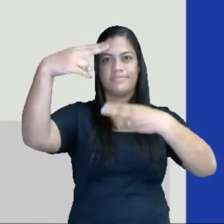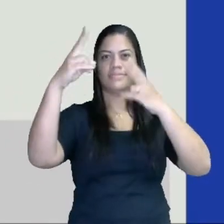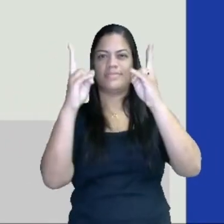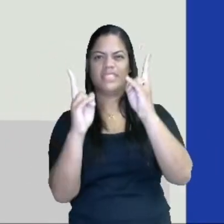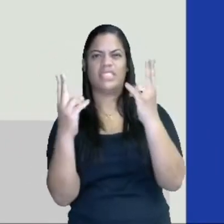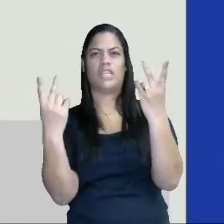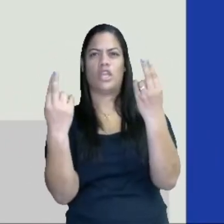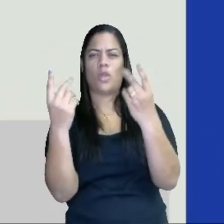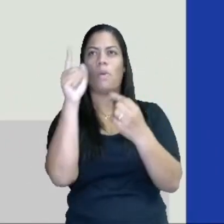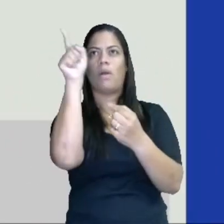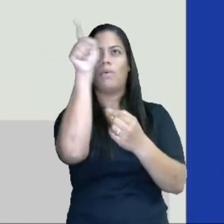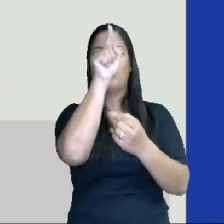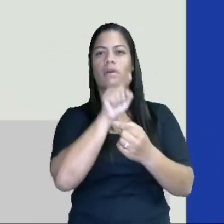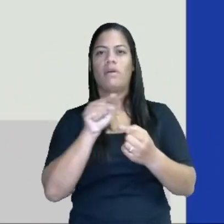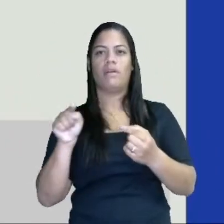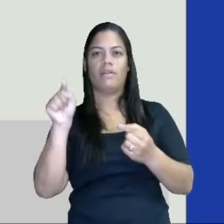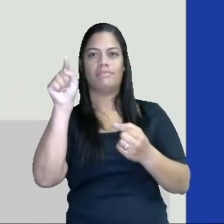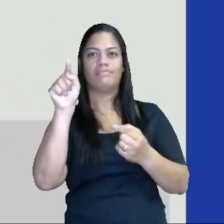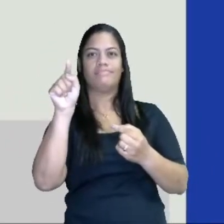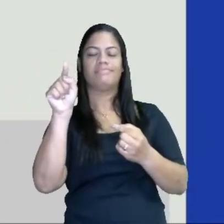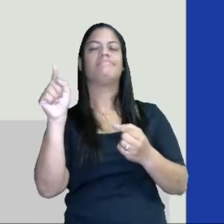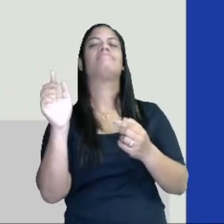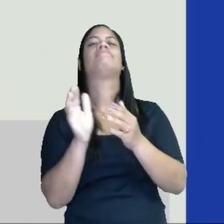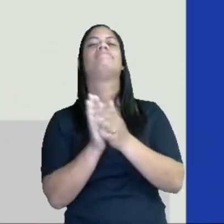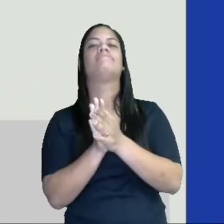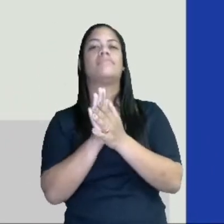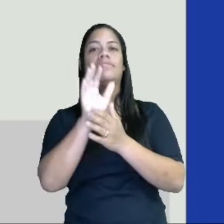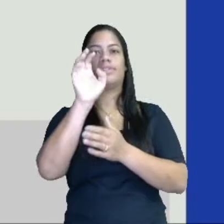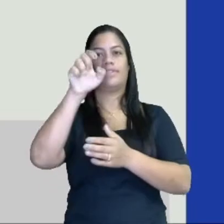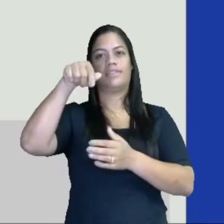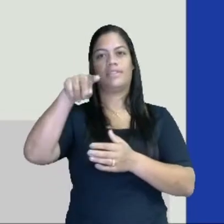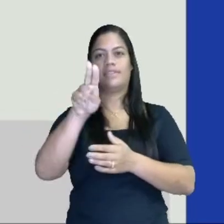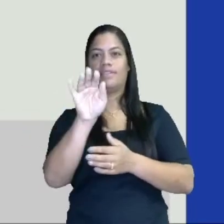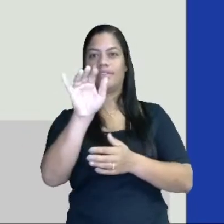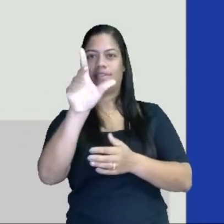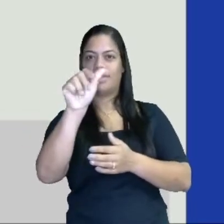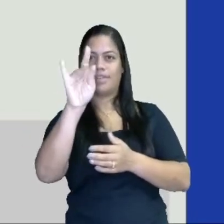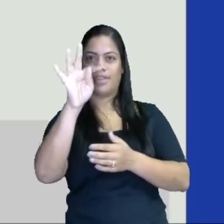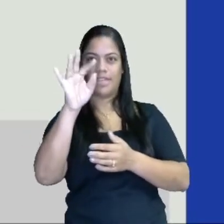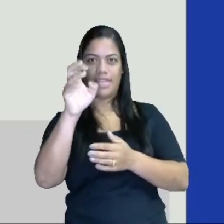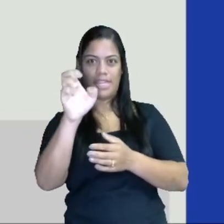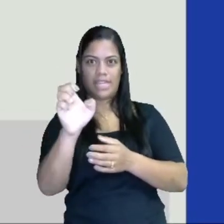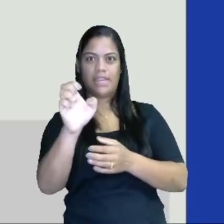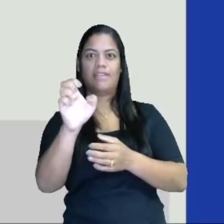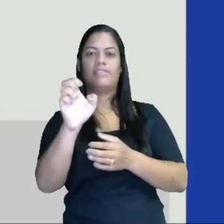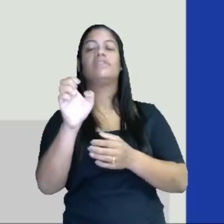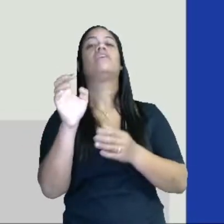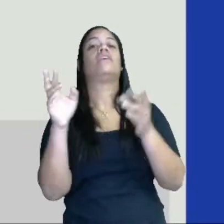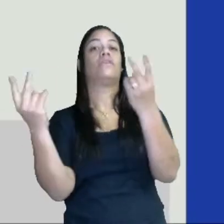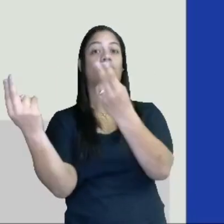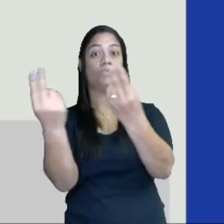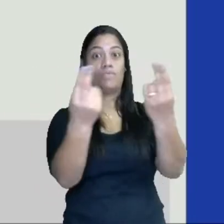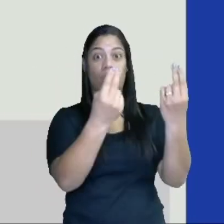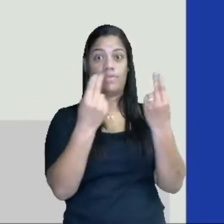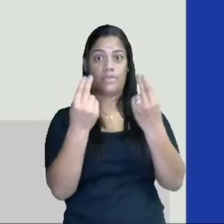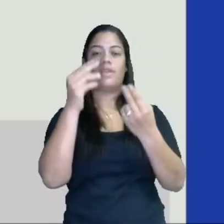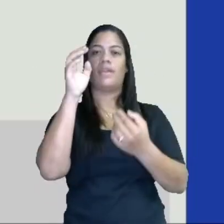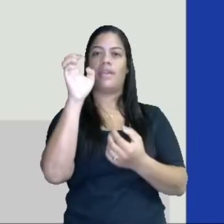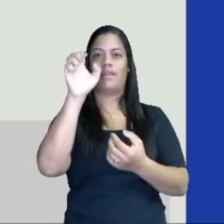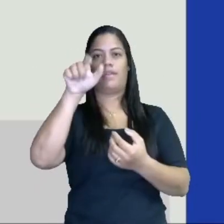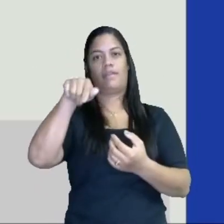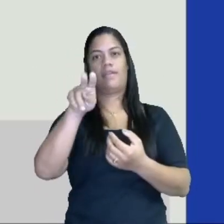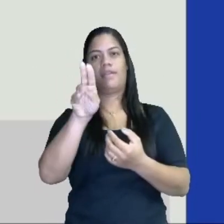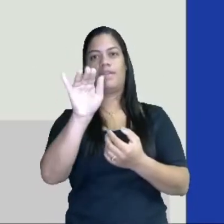mesma medida, ele é chamado de equilátero. Quando os ângulos têm a mesma medida, ele é chamado de